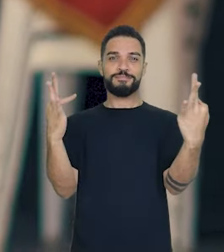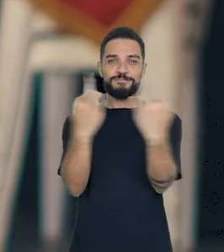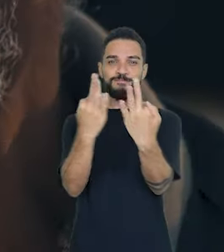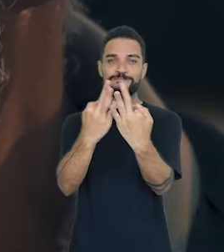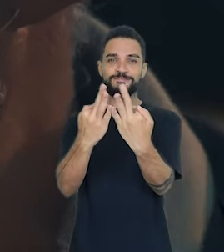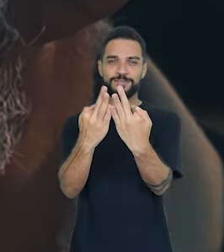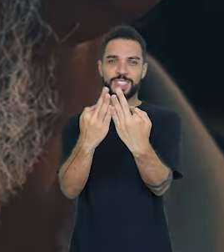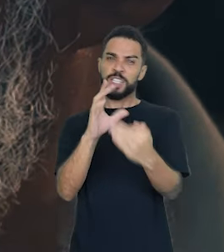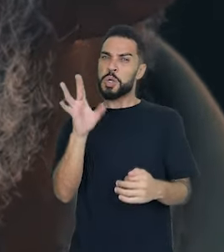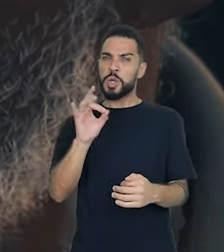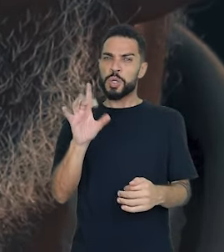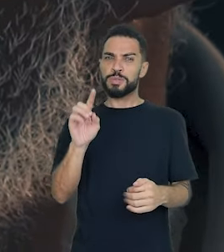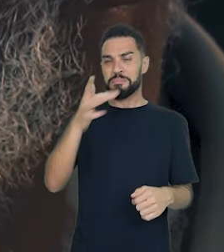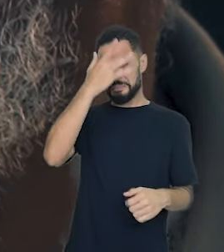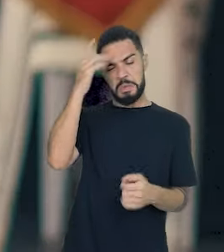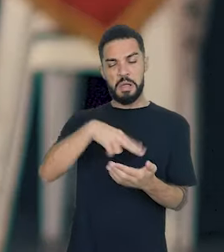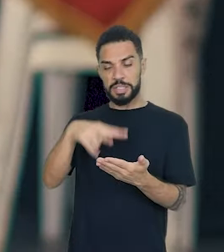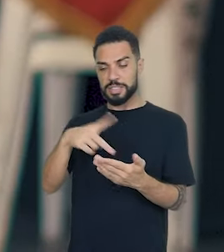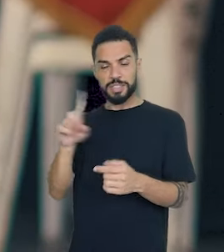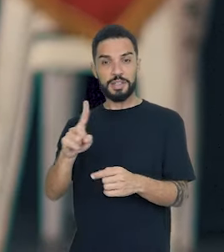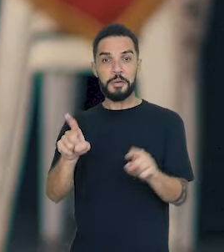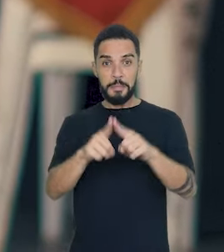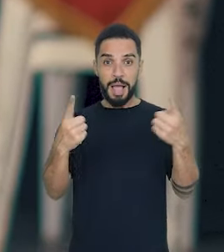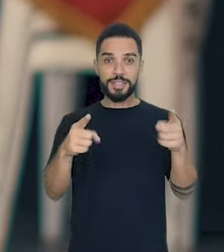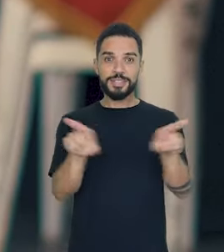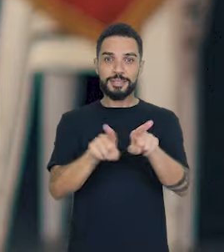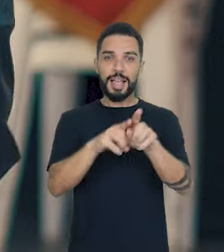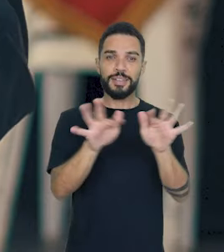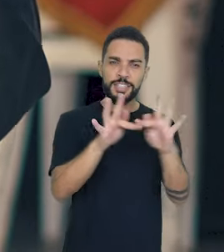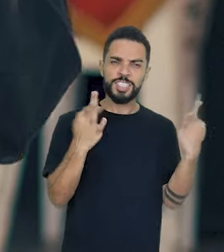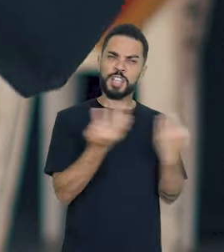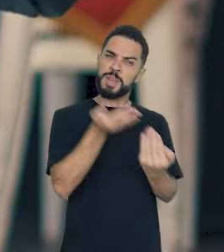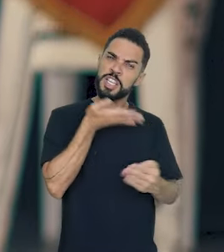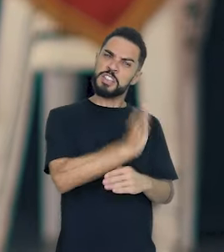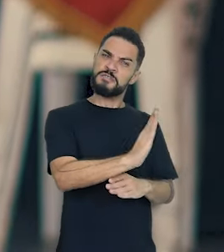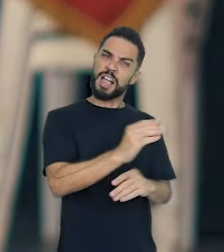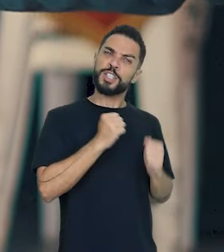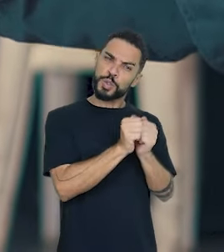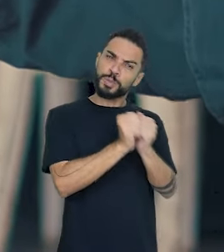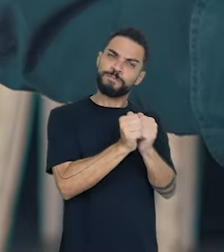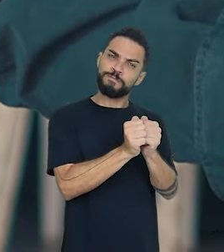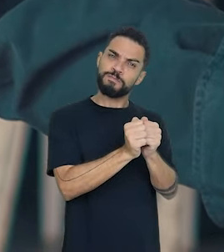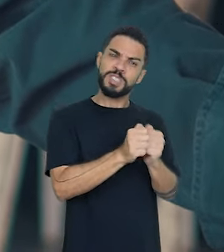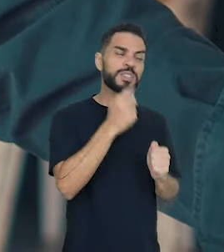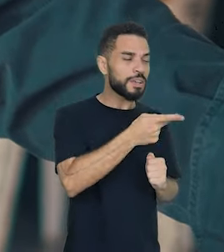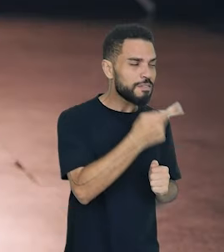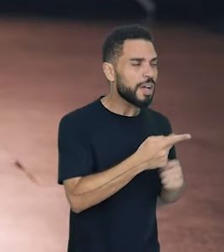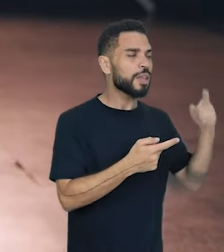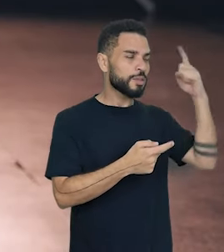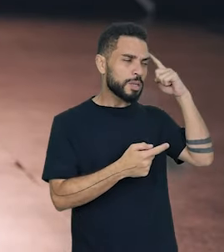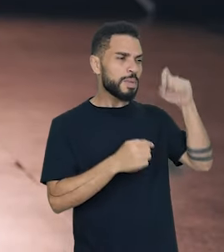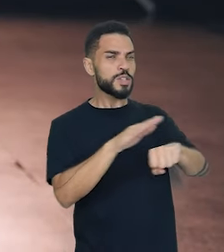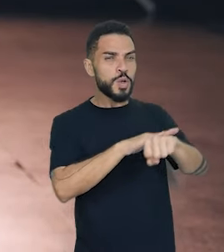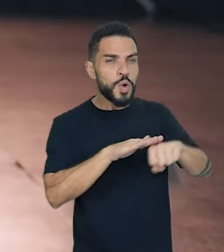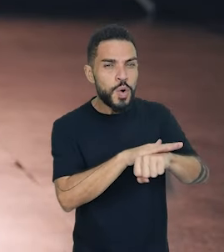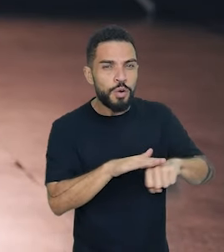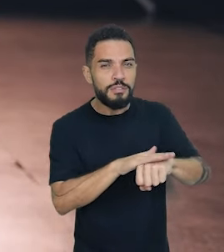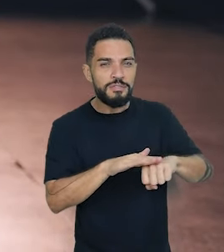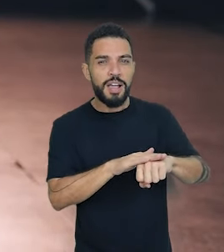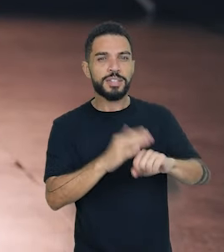não, quem está ali é pai, mãe, alguém responsável que vem e com liberdade de dar suas opiniões. Isso é